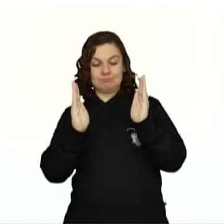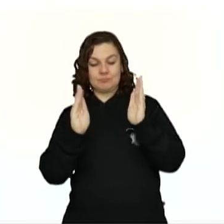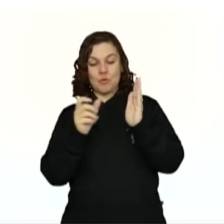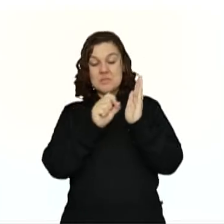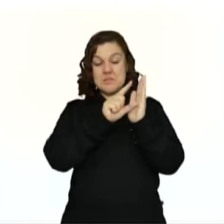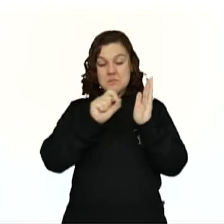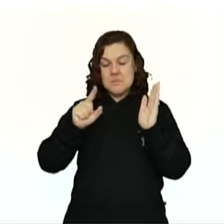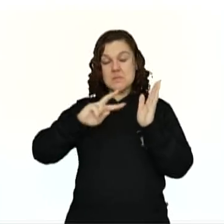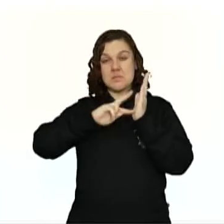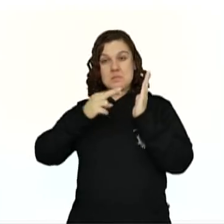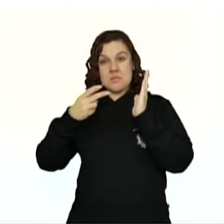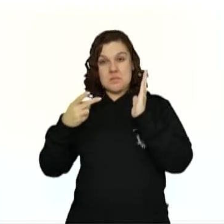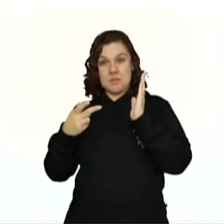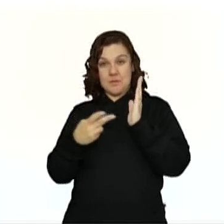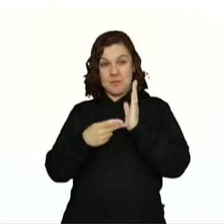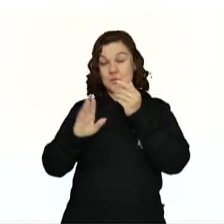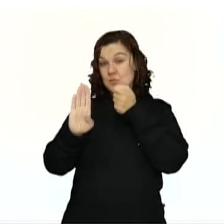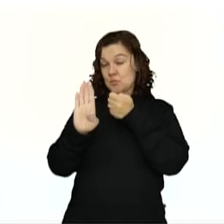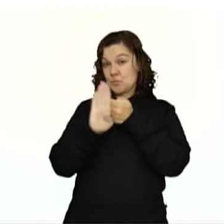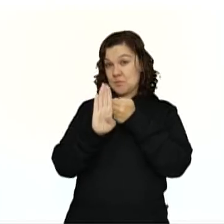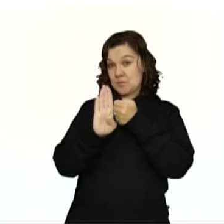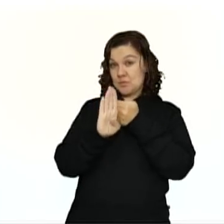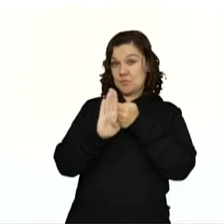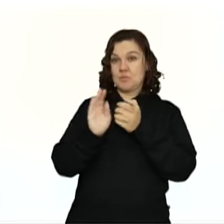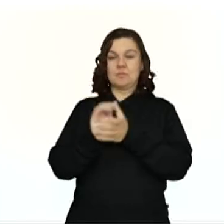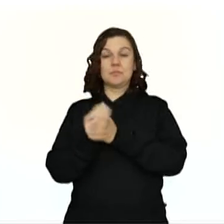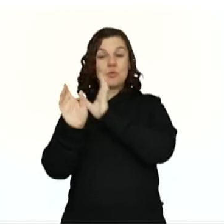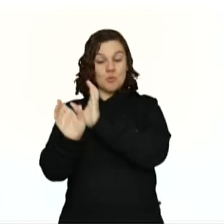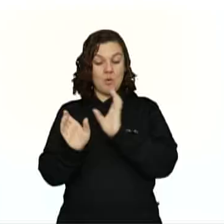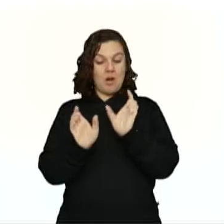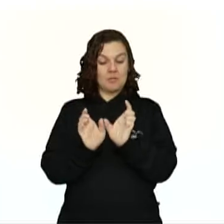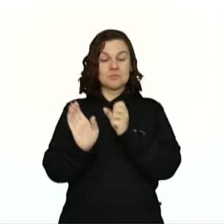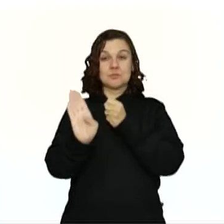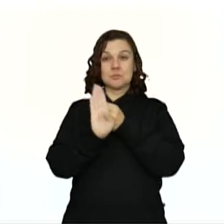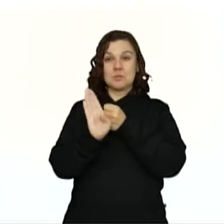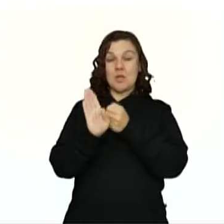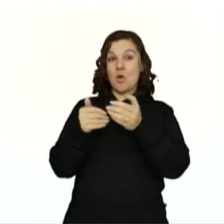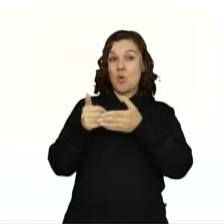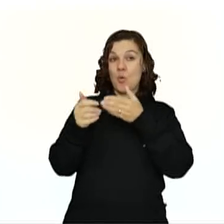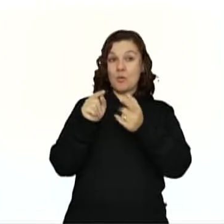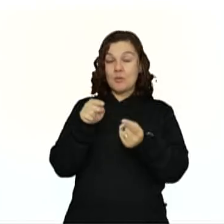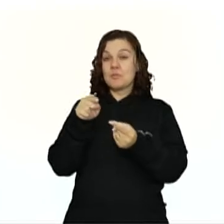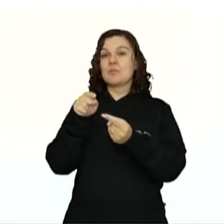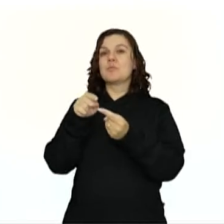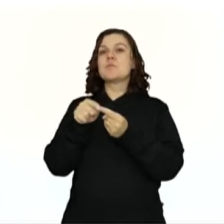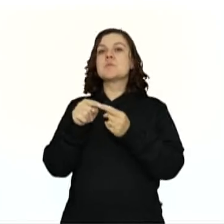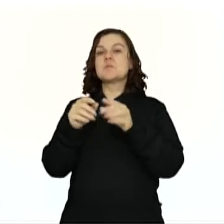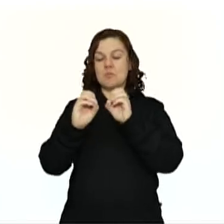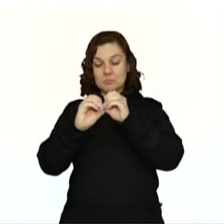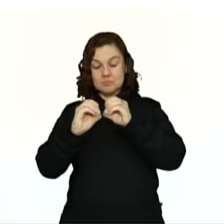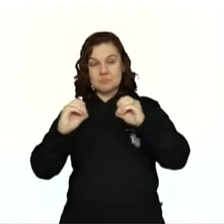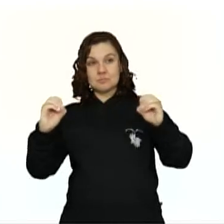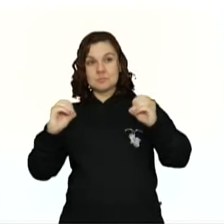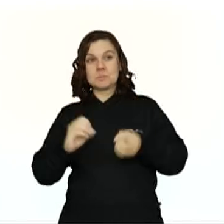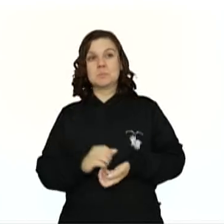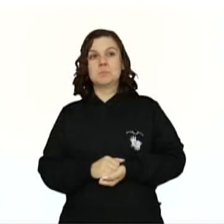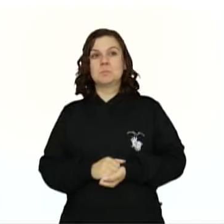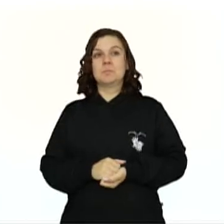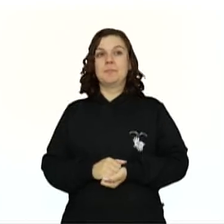especifica o significado de um substantivo, qualquer que seja a sua função na